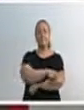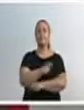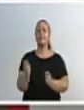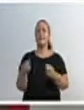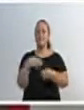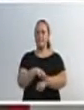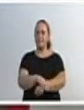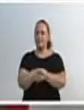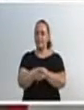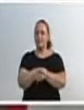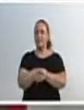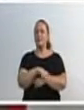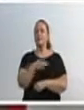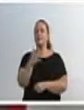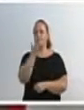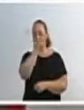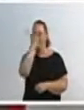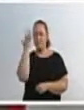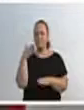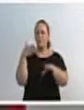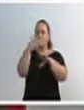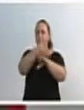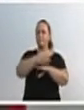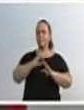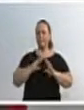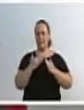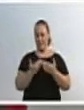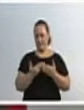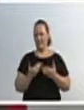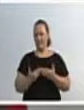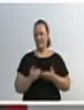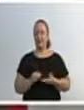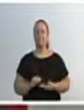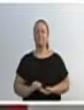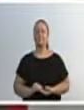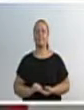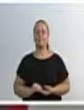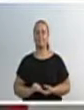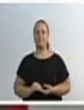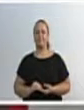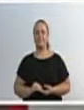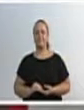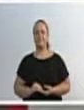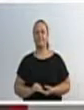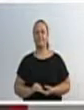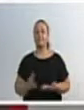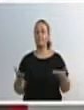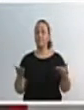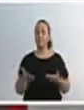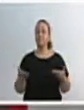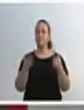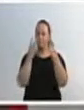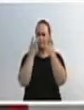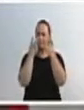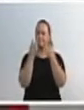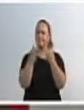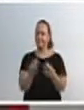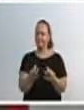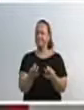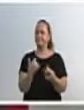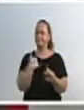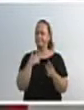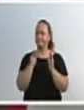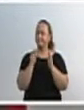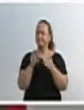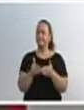mais segurança aos nossos munícipes. E agora, eu quero me ater à questão